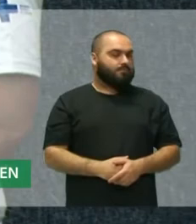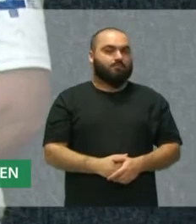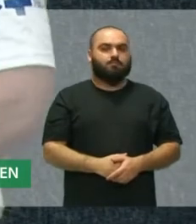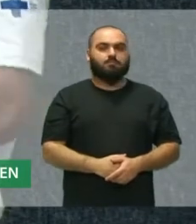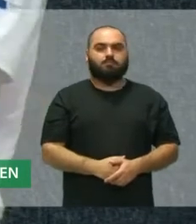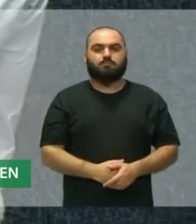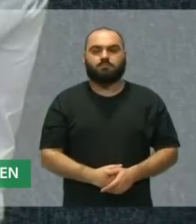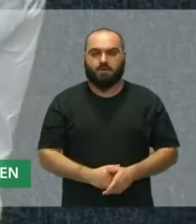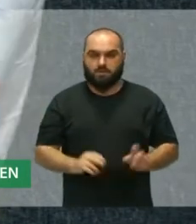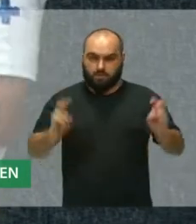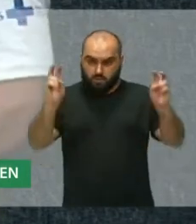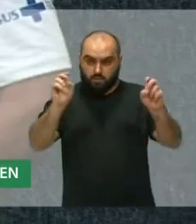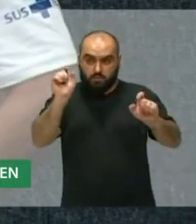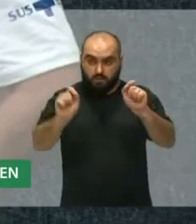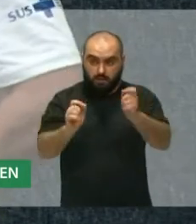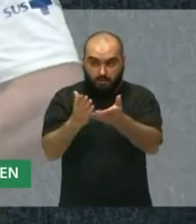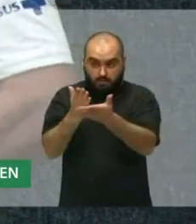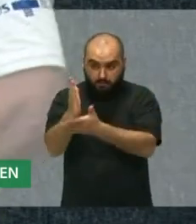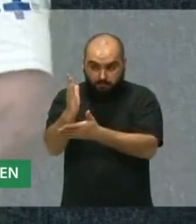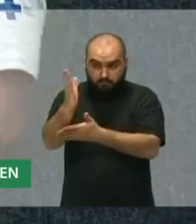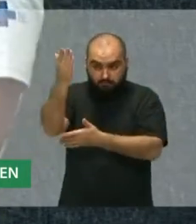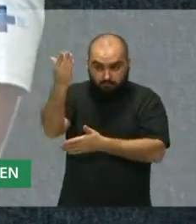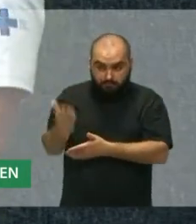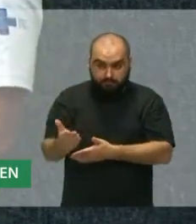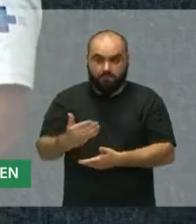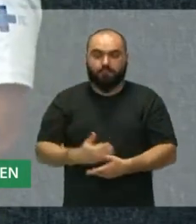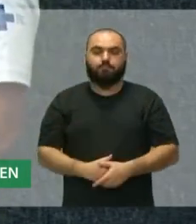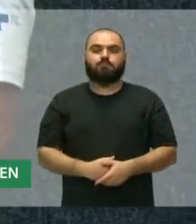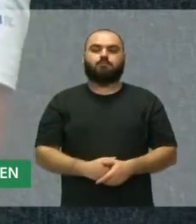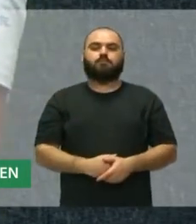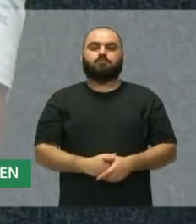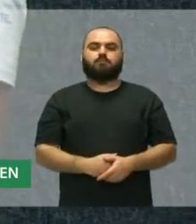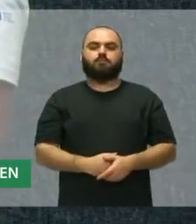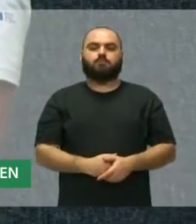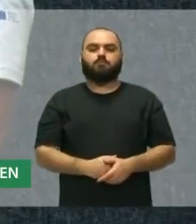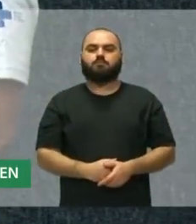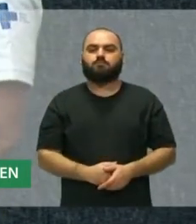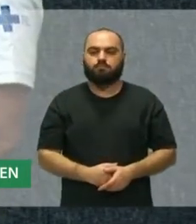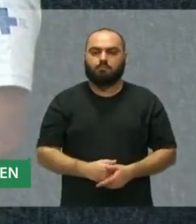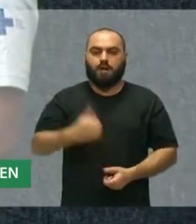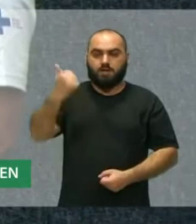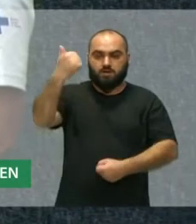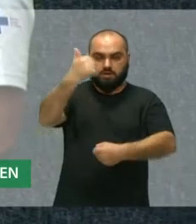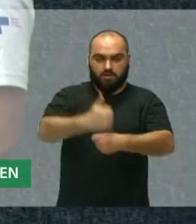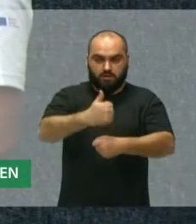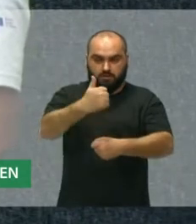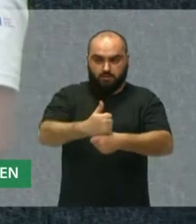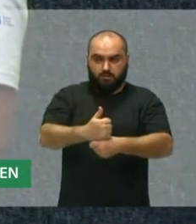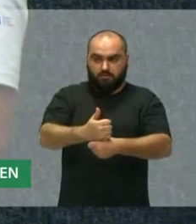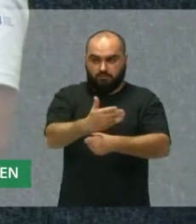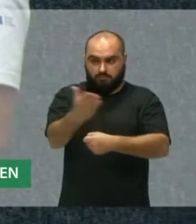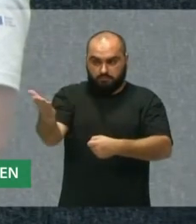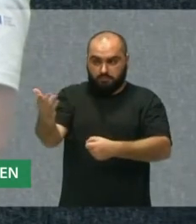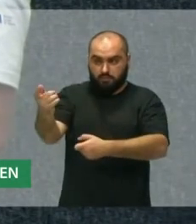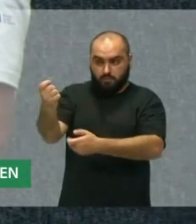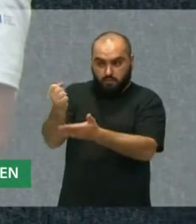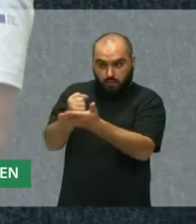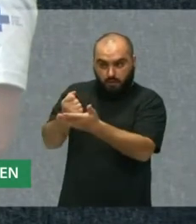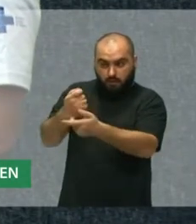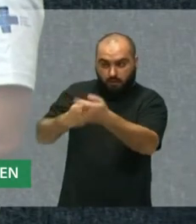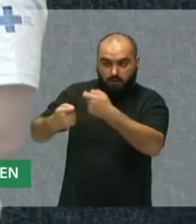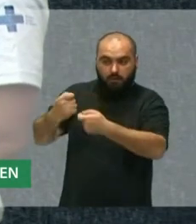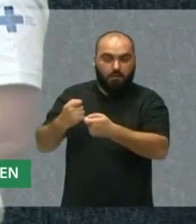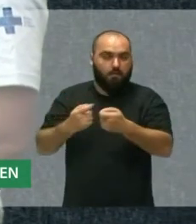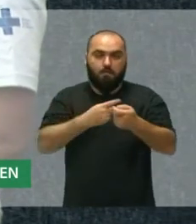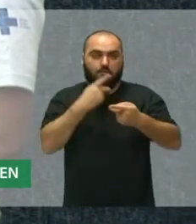respeito da aprovação do pleito. E o que diz a Diretoria de Regulação, Controle e Avaliação? Não